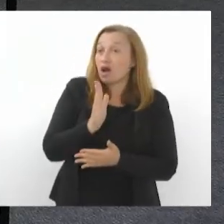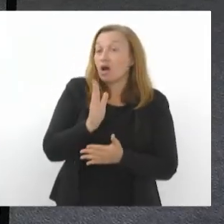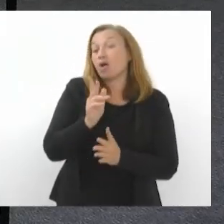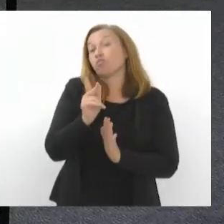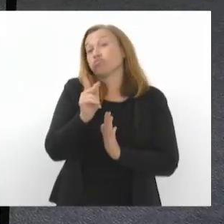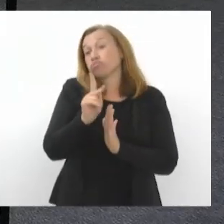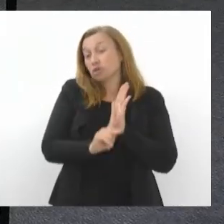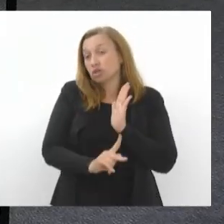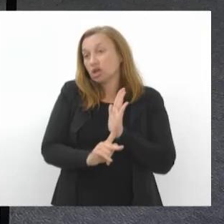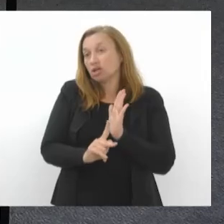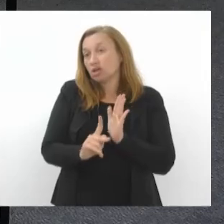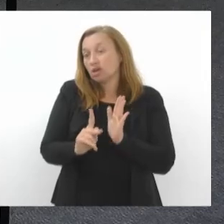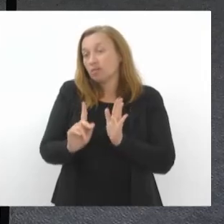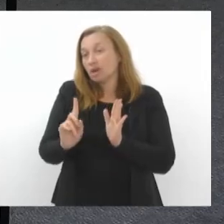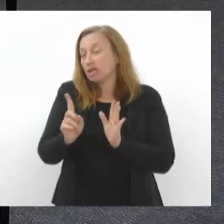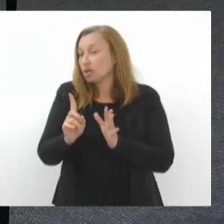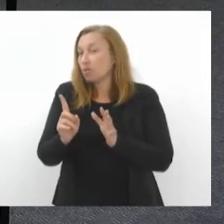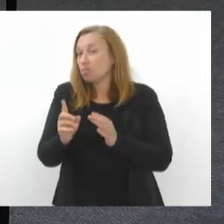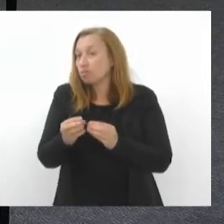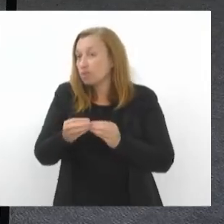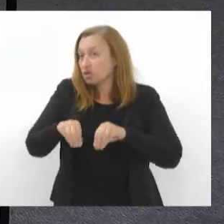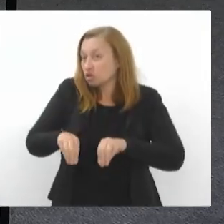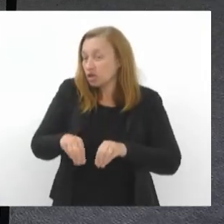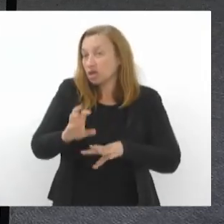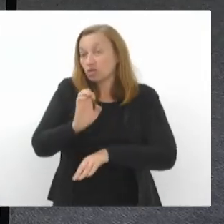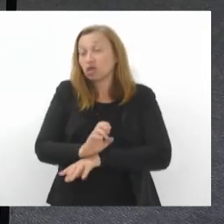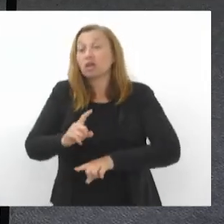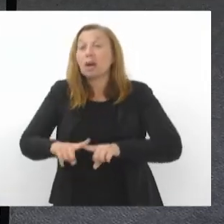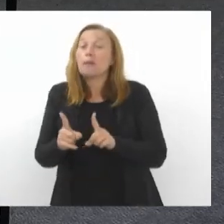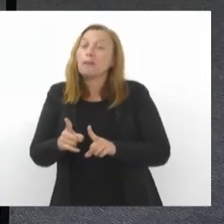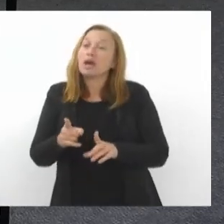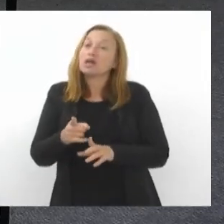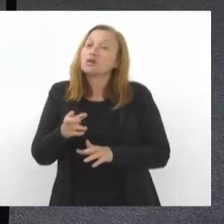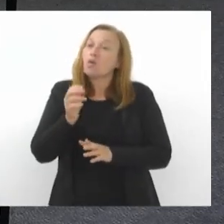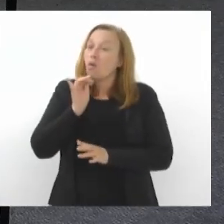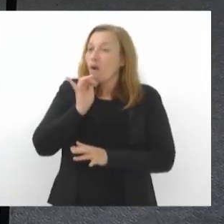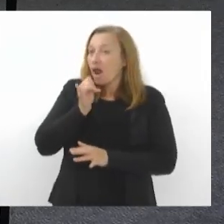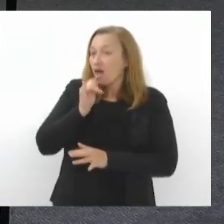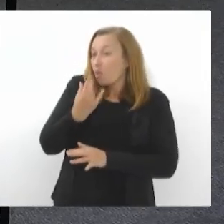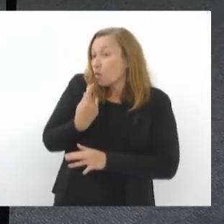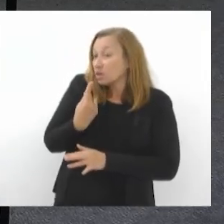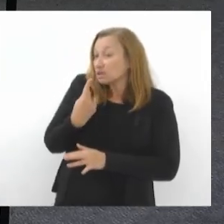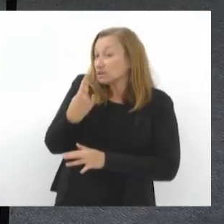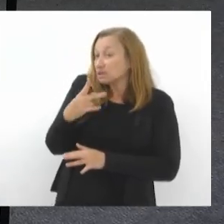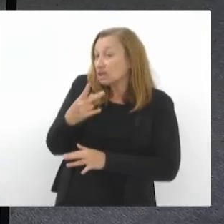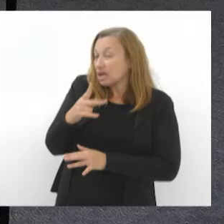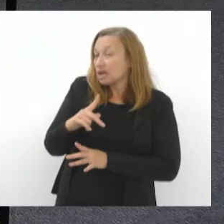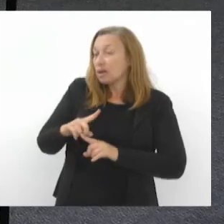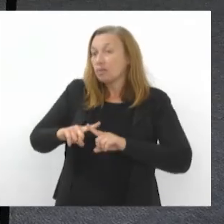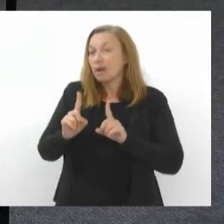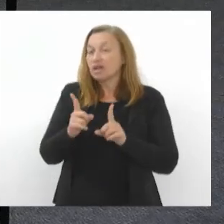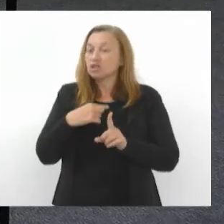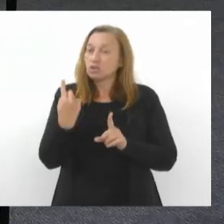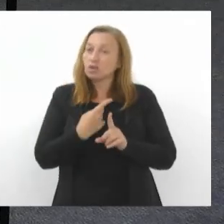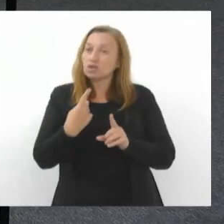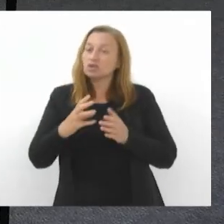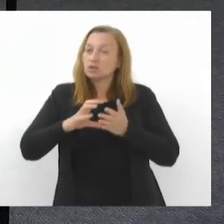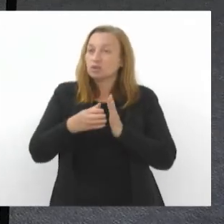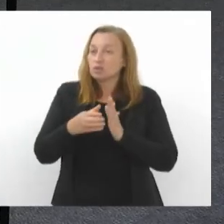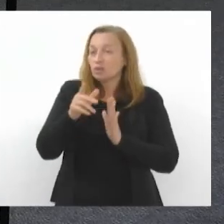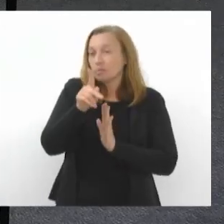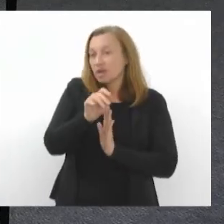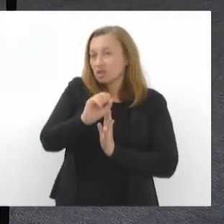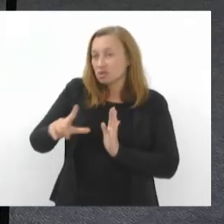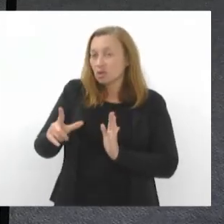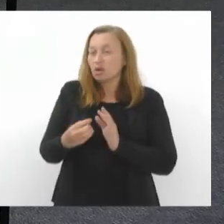quebrassem, mas o relatório do Dr. Luizinho apertou ainda mais sobre os servidores. Nós da bancada do PSOL fizemos essa emenda,